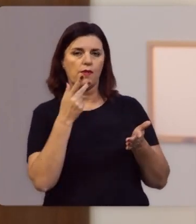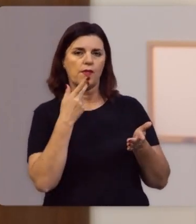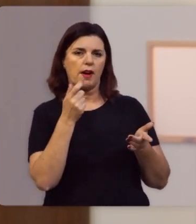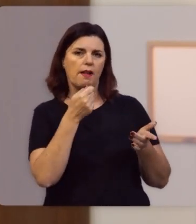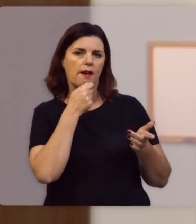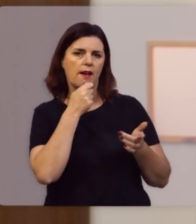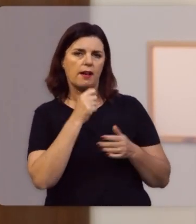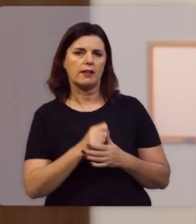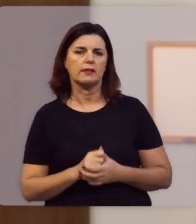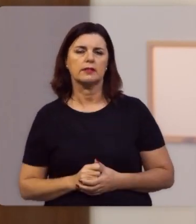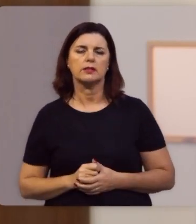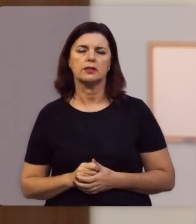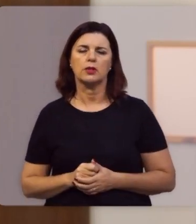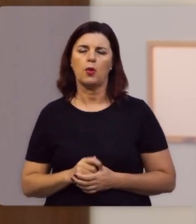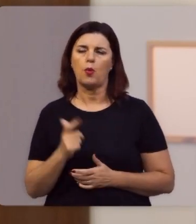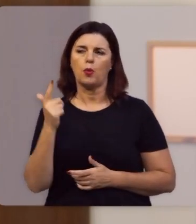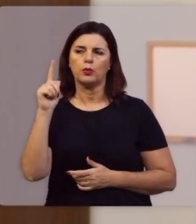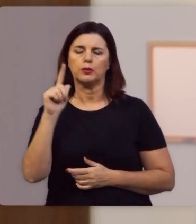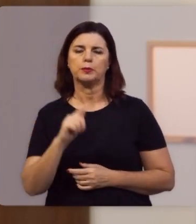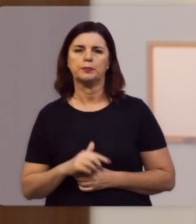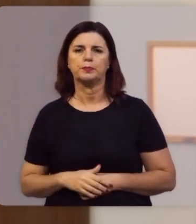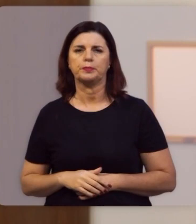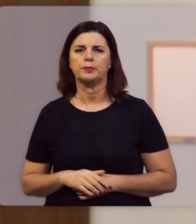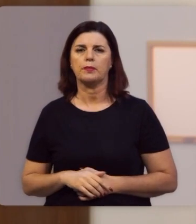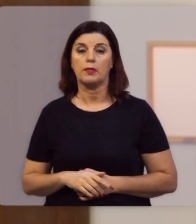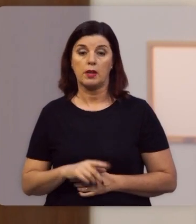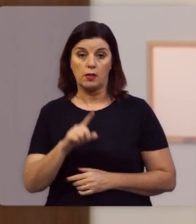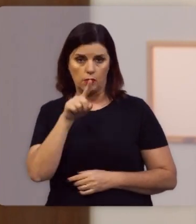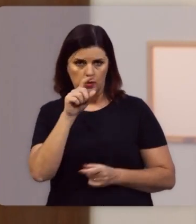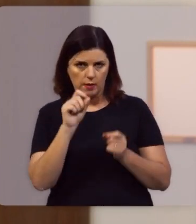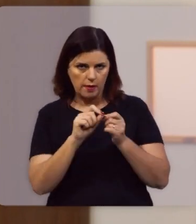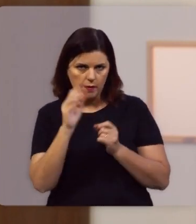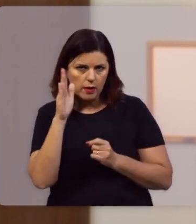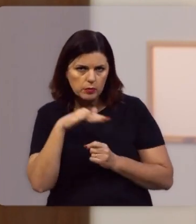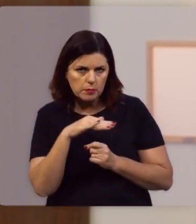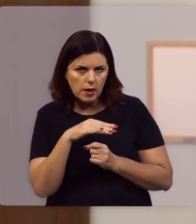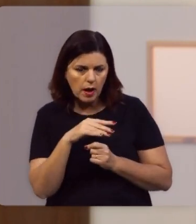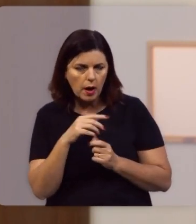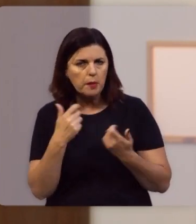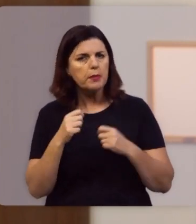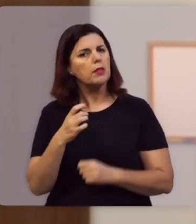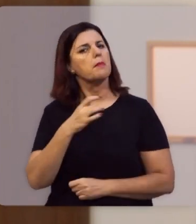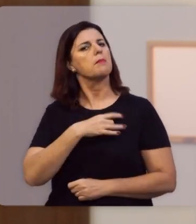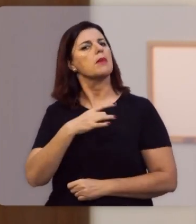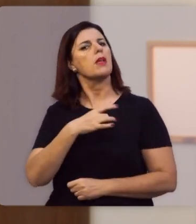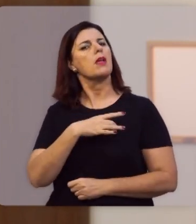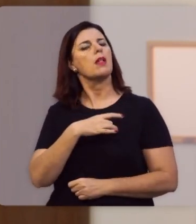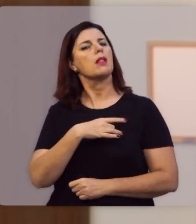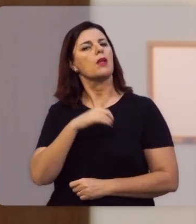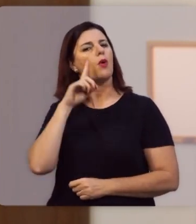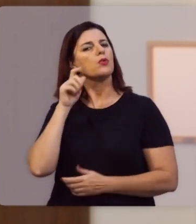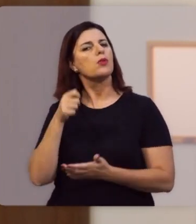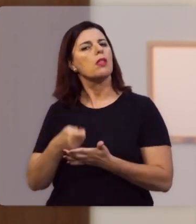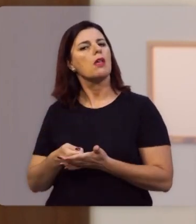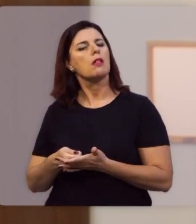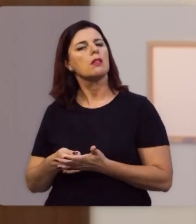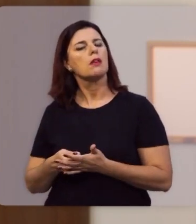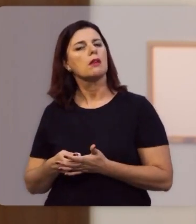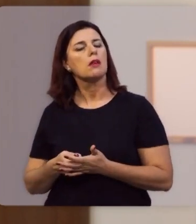pensar com você outra coisa ele tá dizendo se você faz o mal você deve temer autoridade